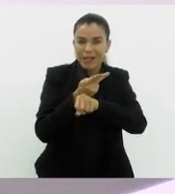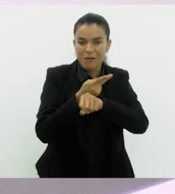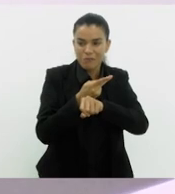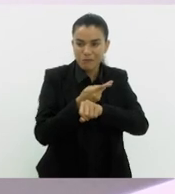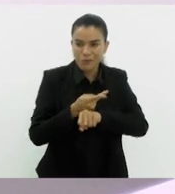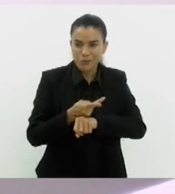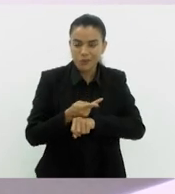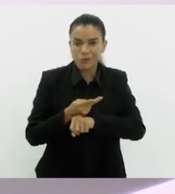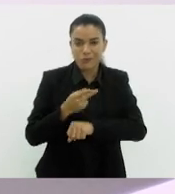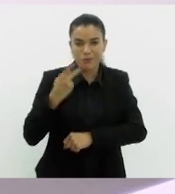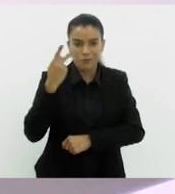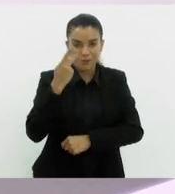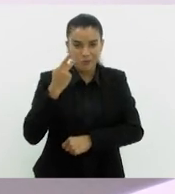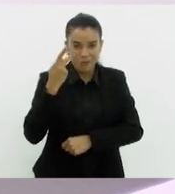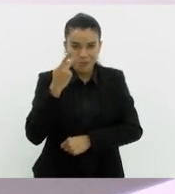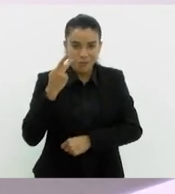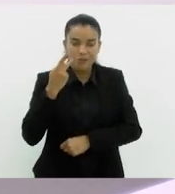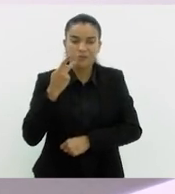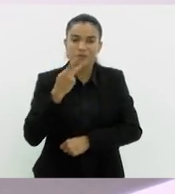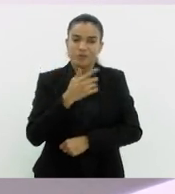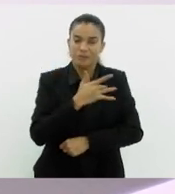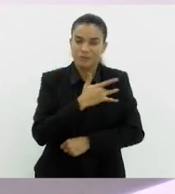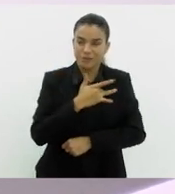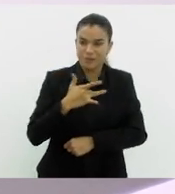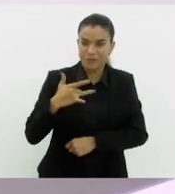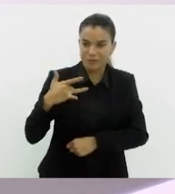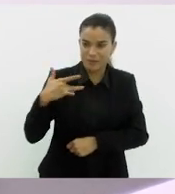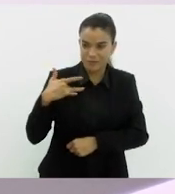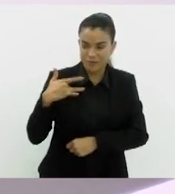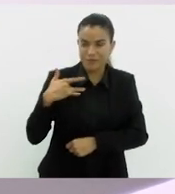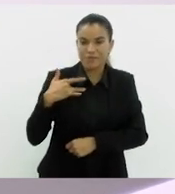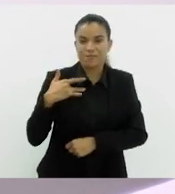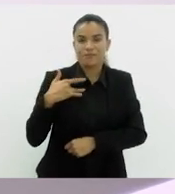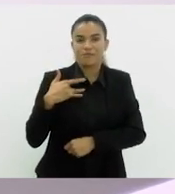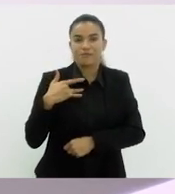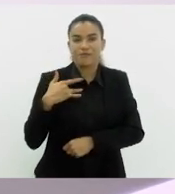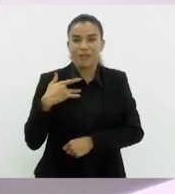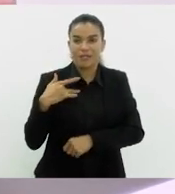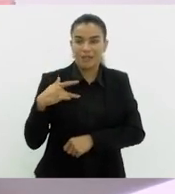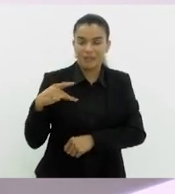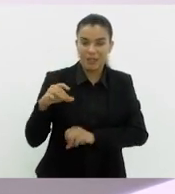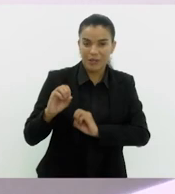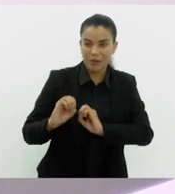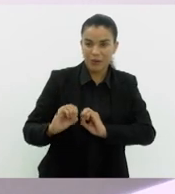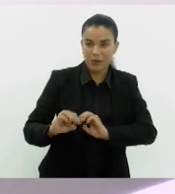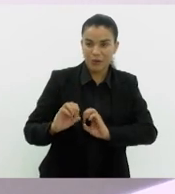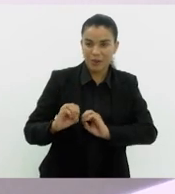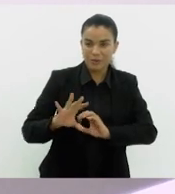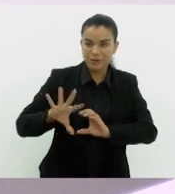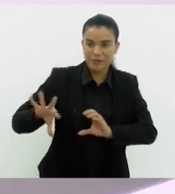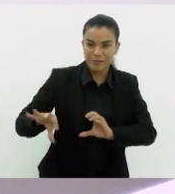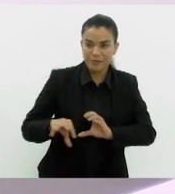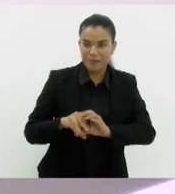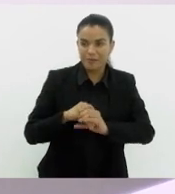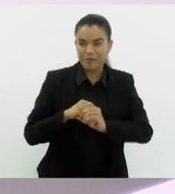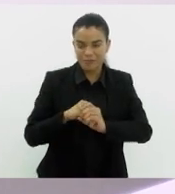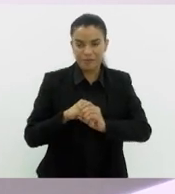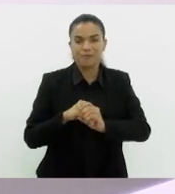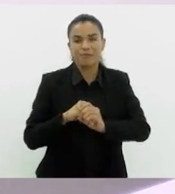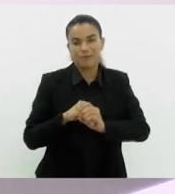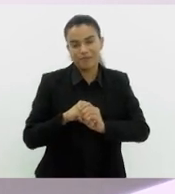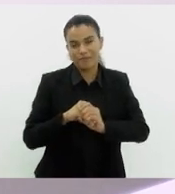pela política pública na saúde, na educação, que eu acho que tudo faz parte de um